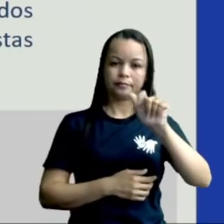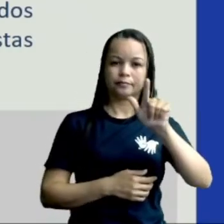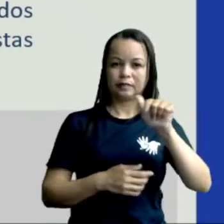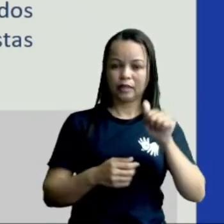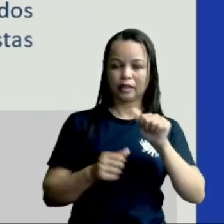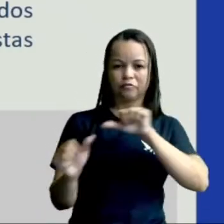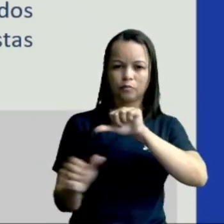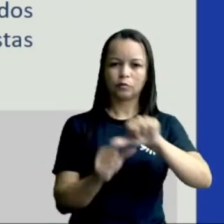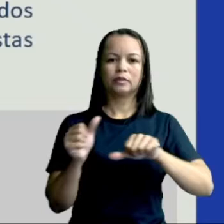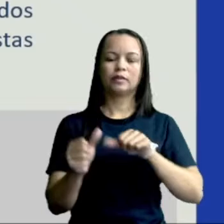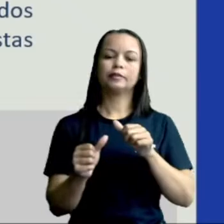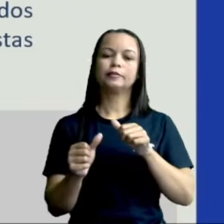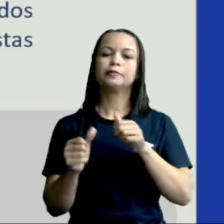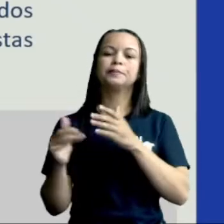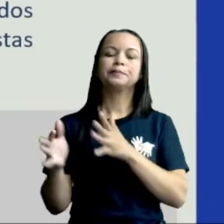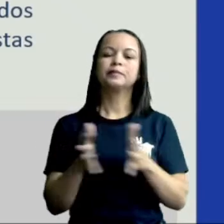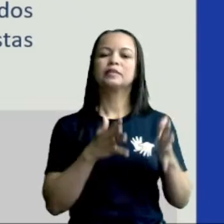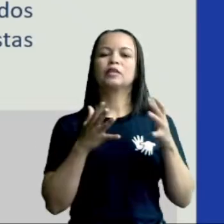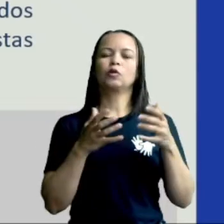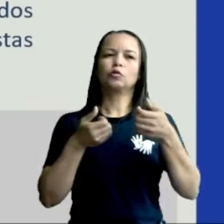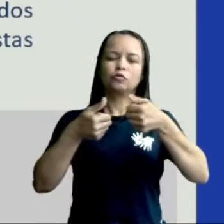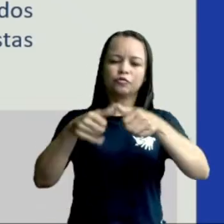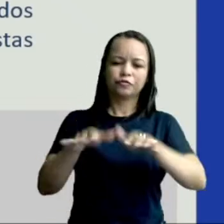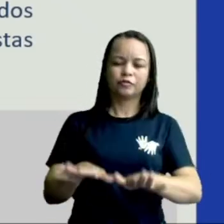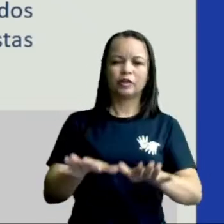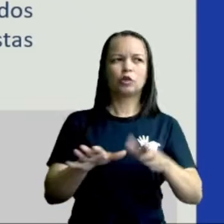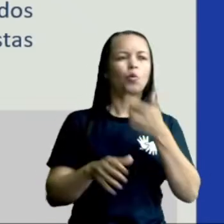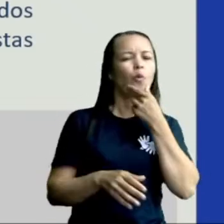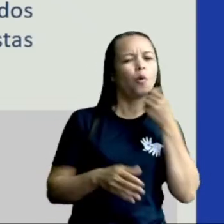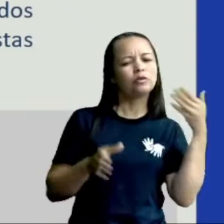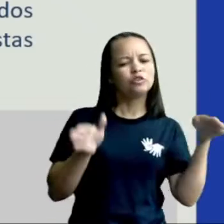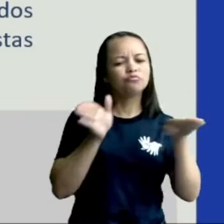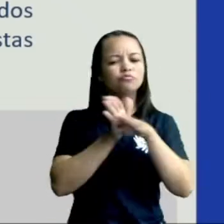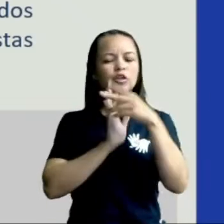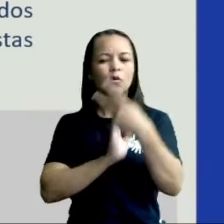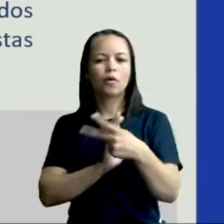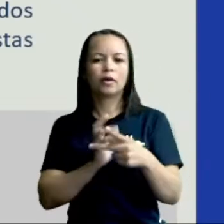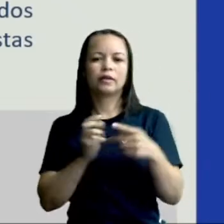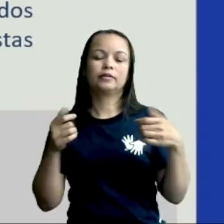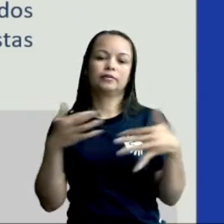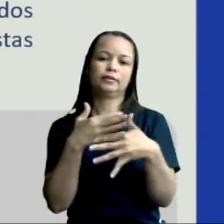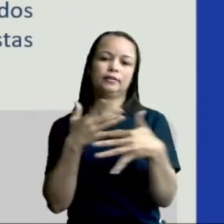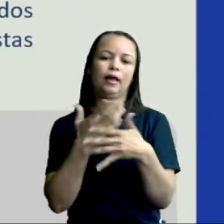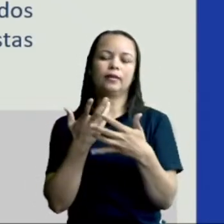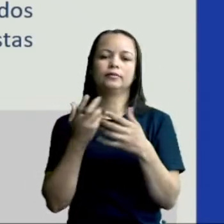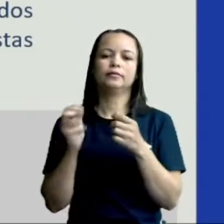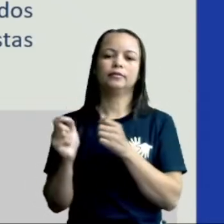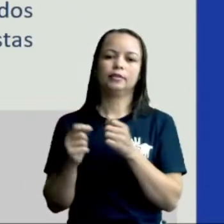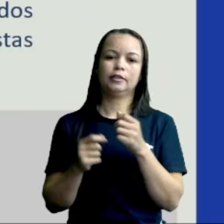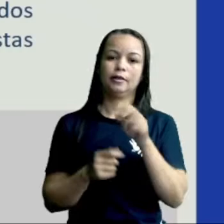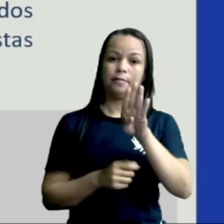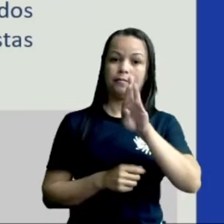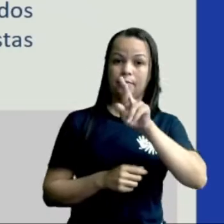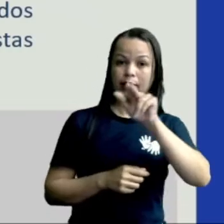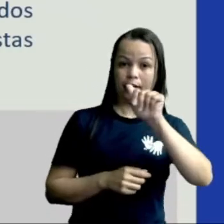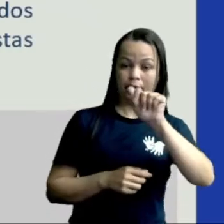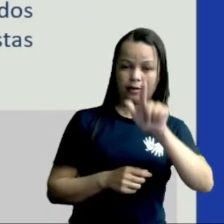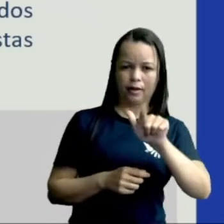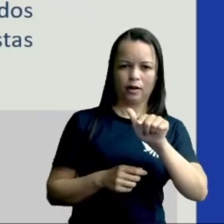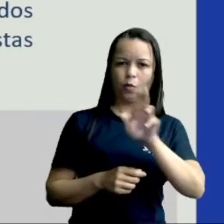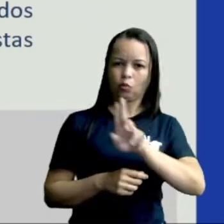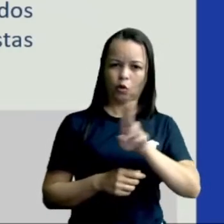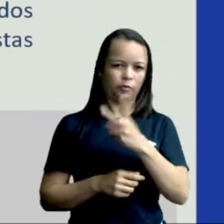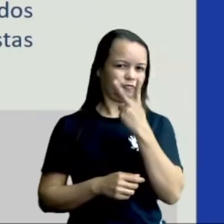de Braga veio para cá, que ele fixou residência, que construiu a capela, chamava-se Cidade de Braga. Não se chamava Vitória de Santo